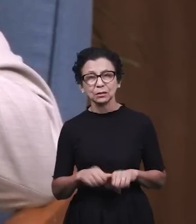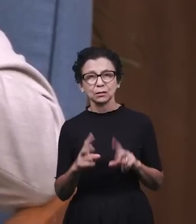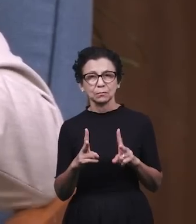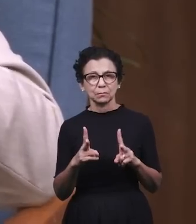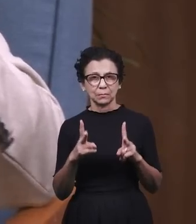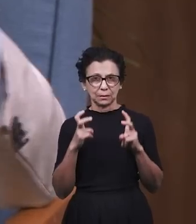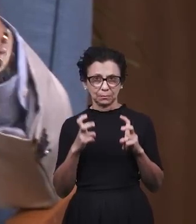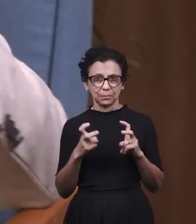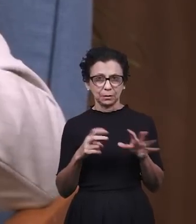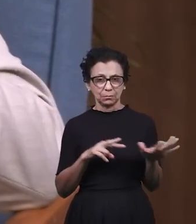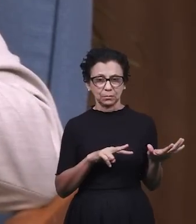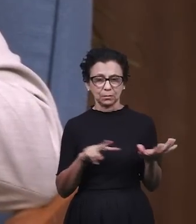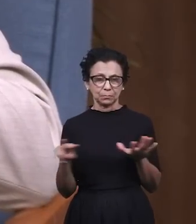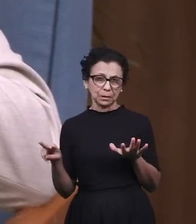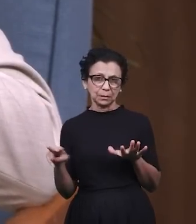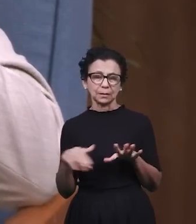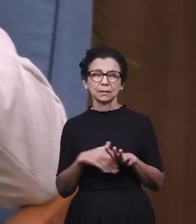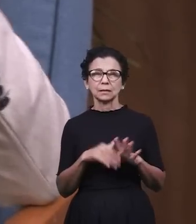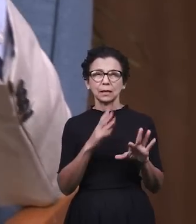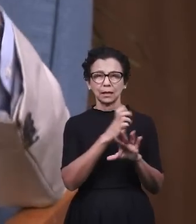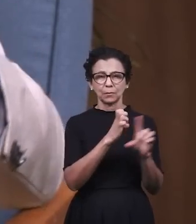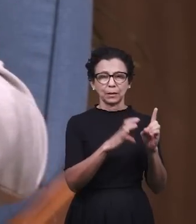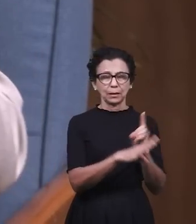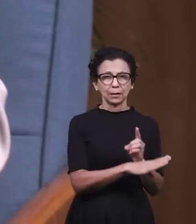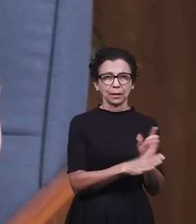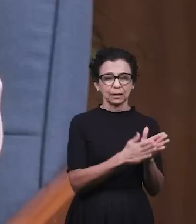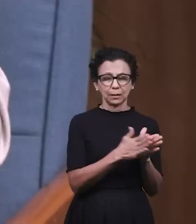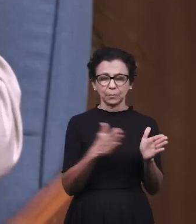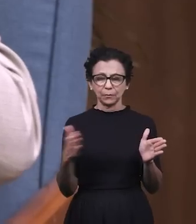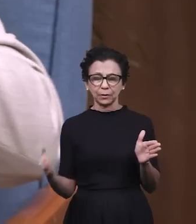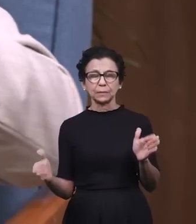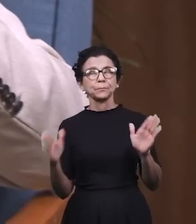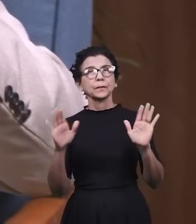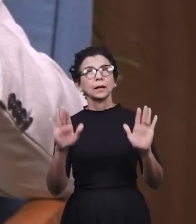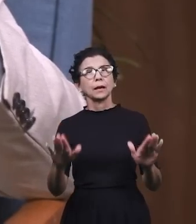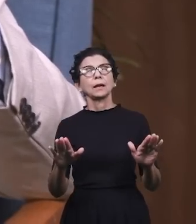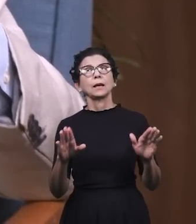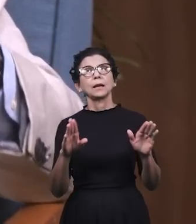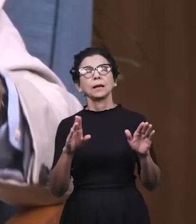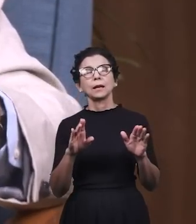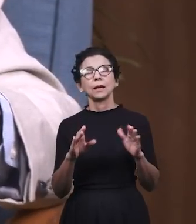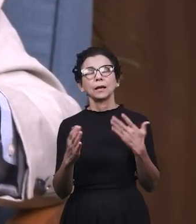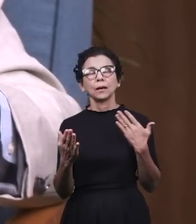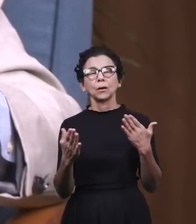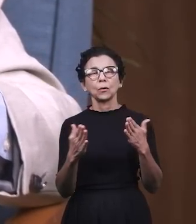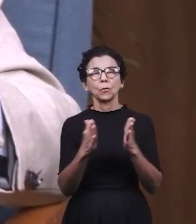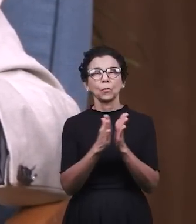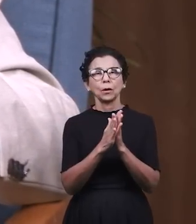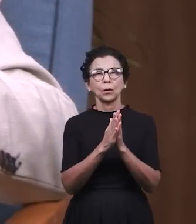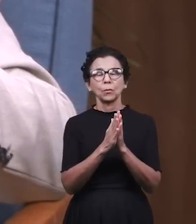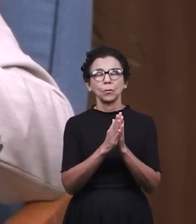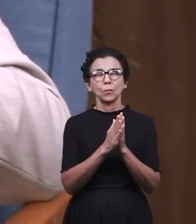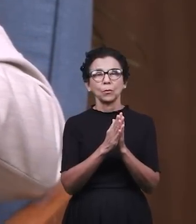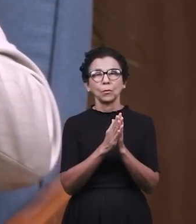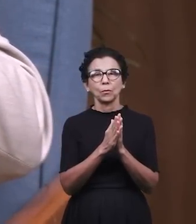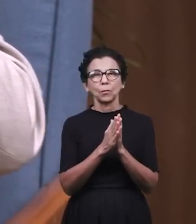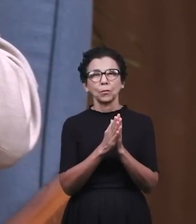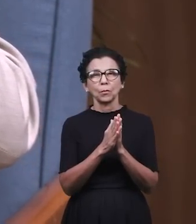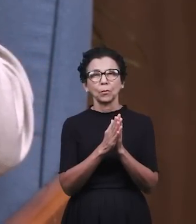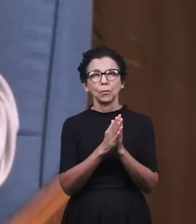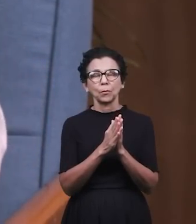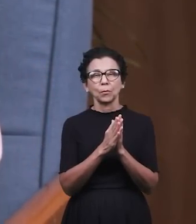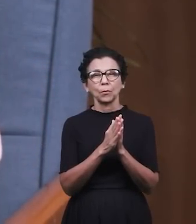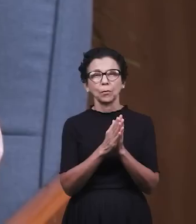Bíblica Dominical, das semanas, que a partir do livro de Apocalipse, é como se fosse uma âncora o livro de Apocalipse, né? Como se fosse